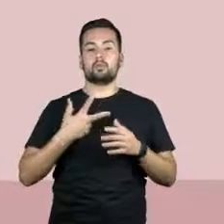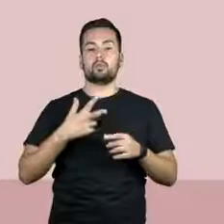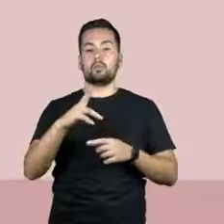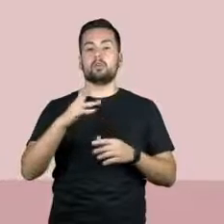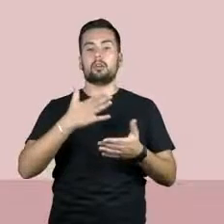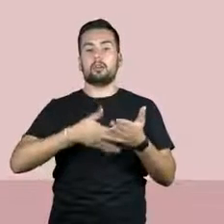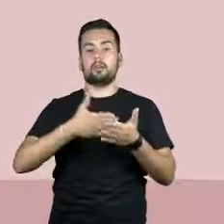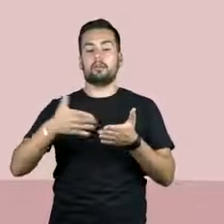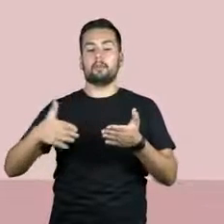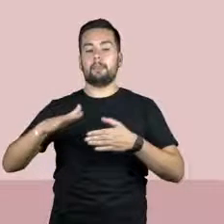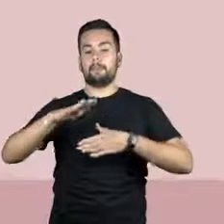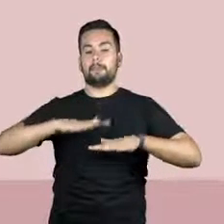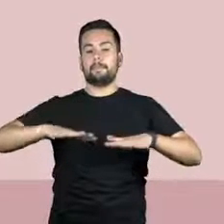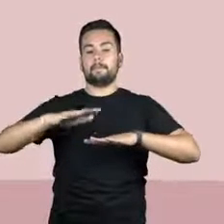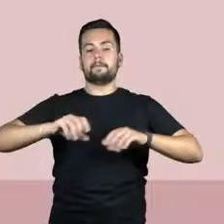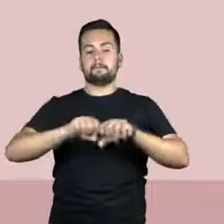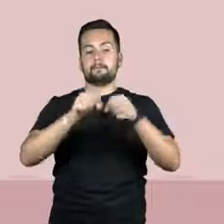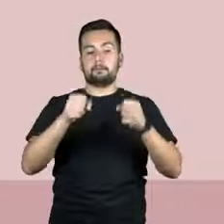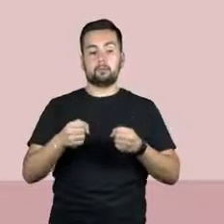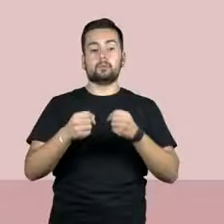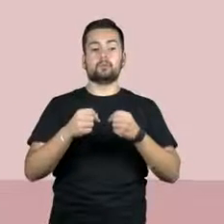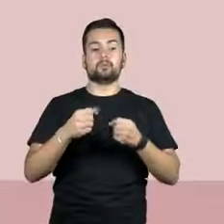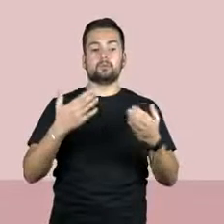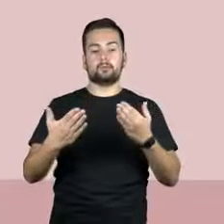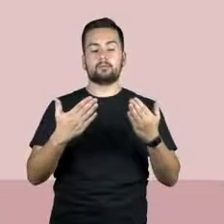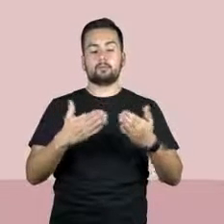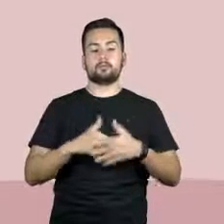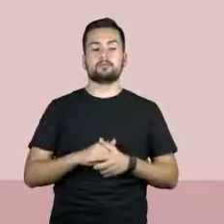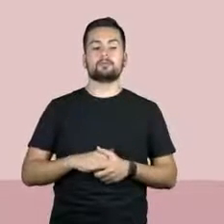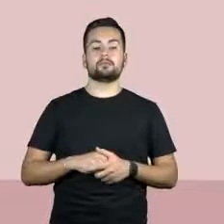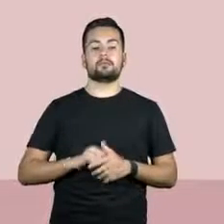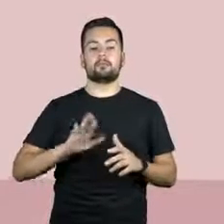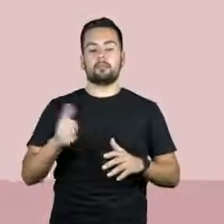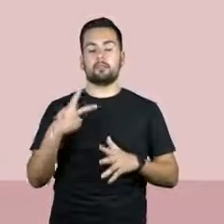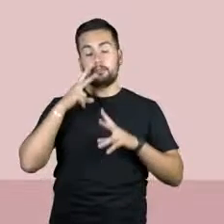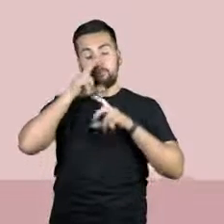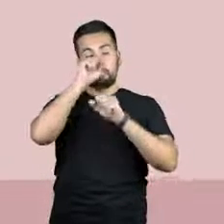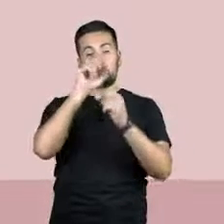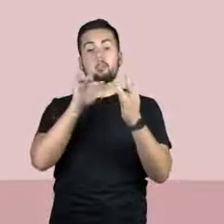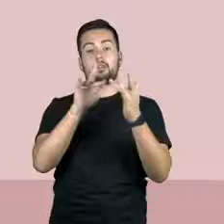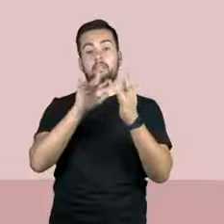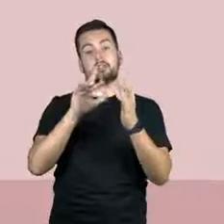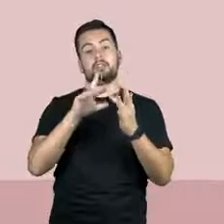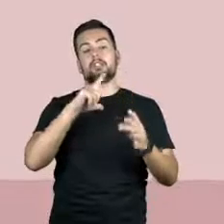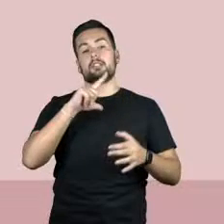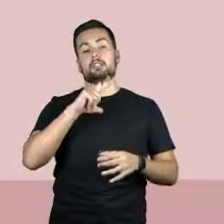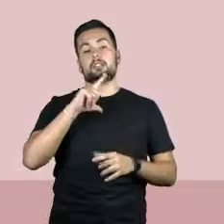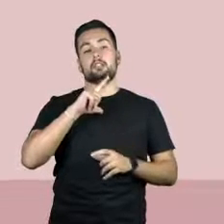uma superfície de ruptura, essas forças de contato aqui vão ter uma